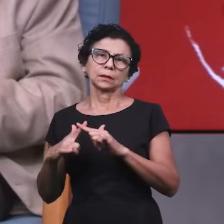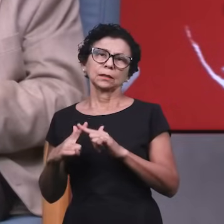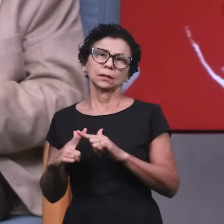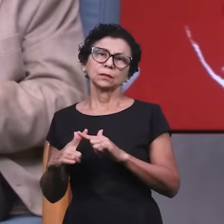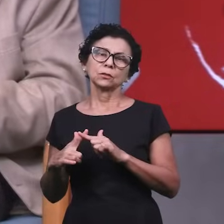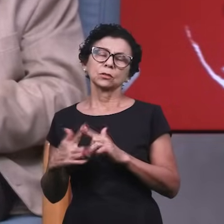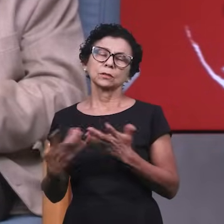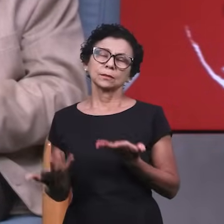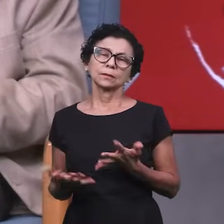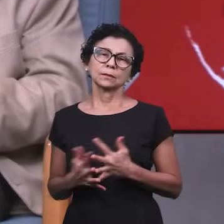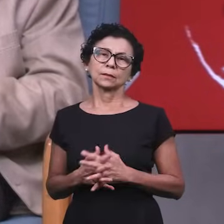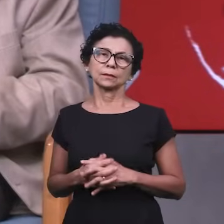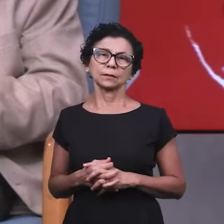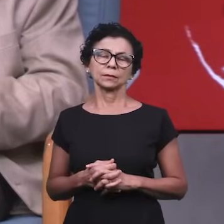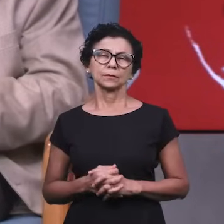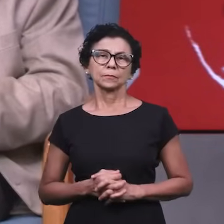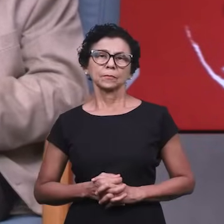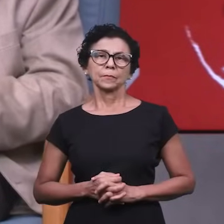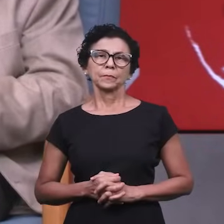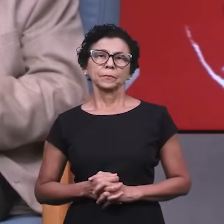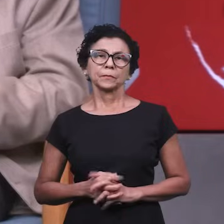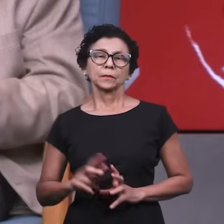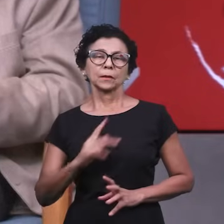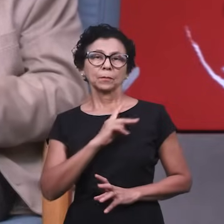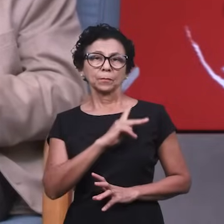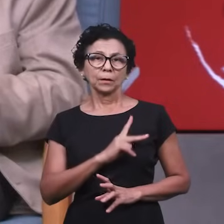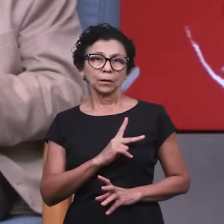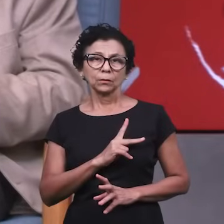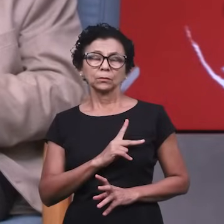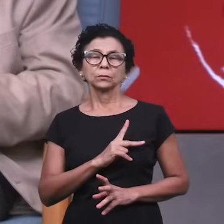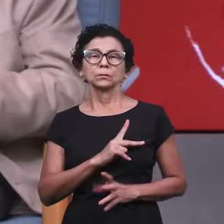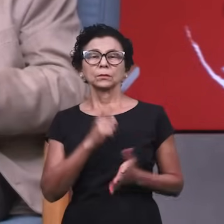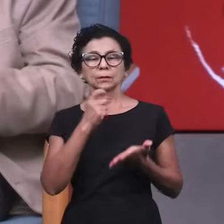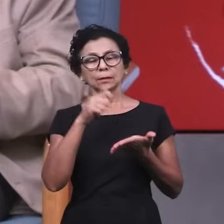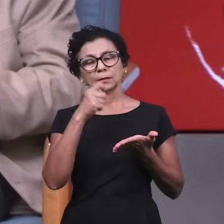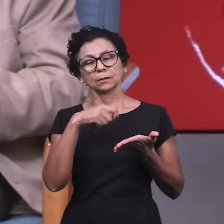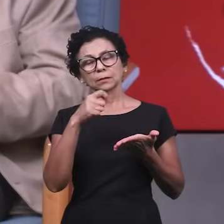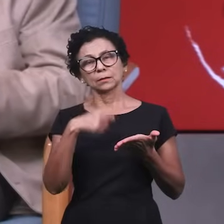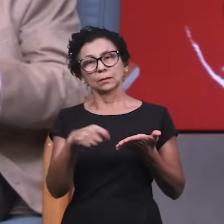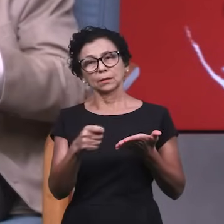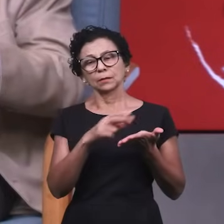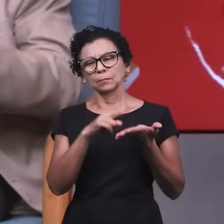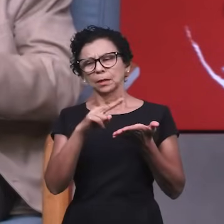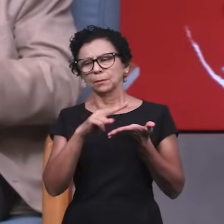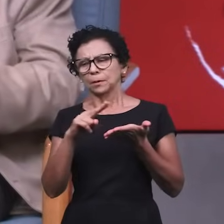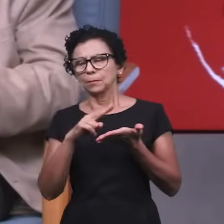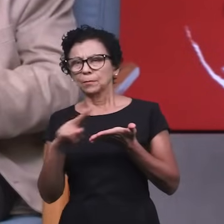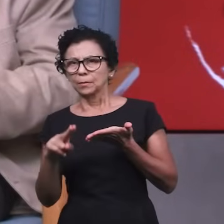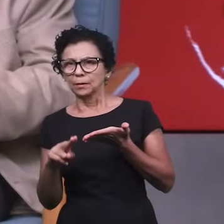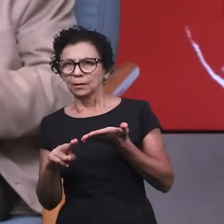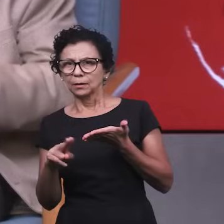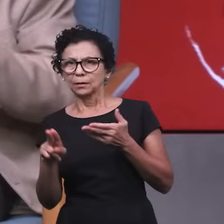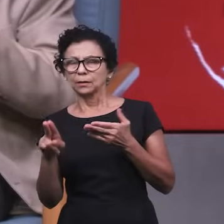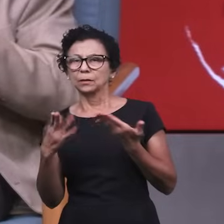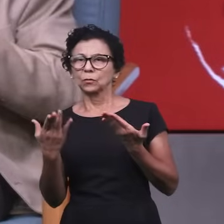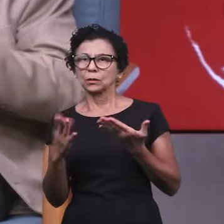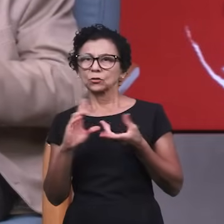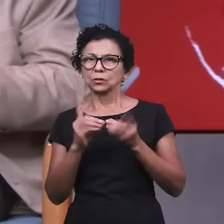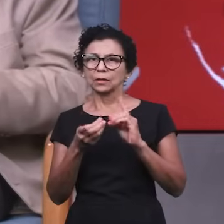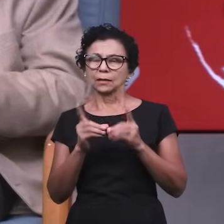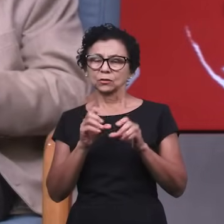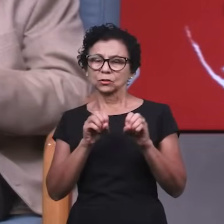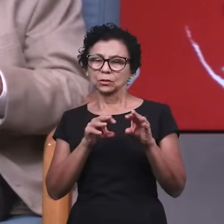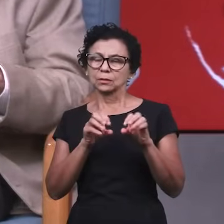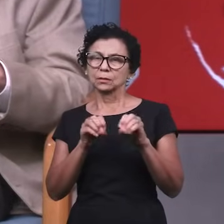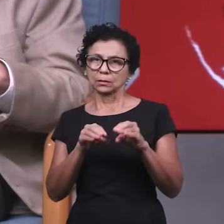é o apóstolo Paulo nas suas cartas e na forma como ele ensina. E